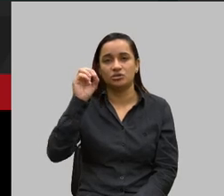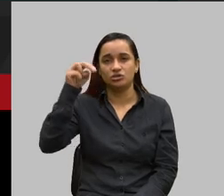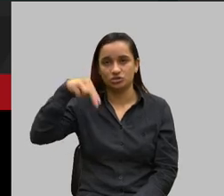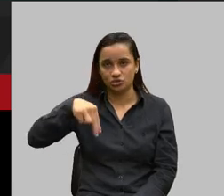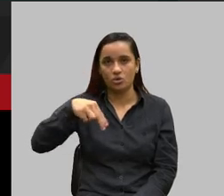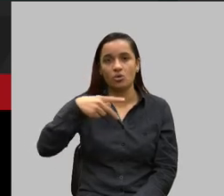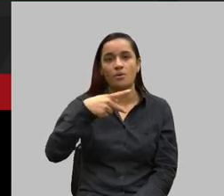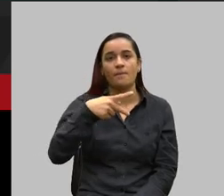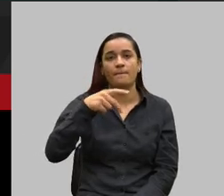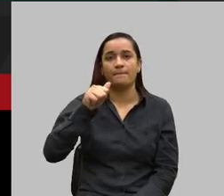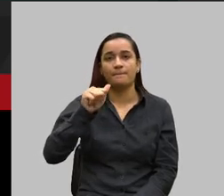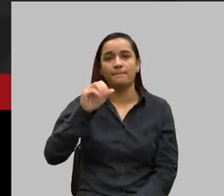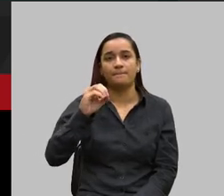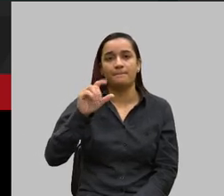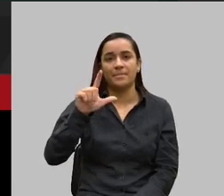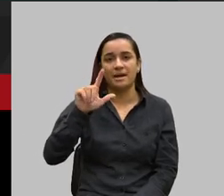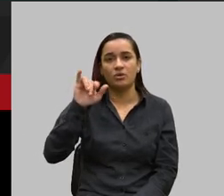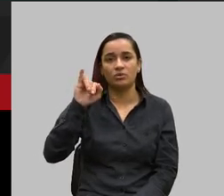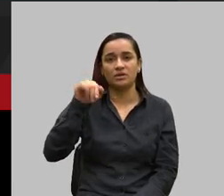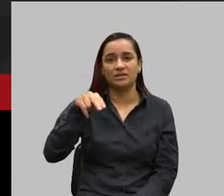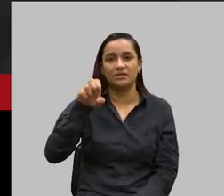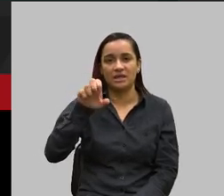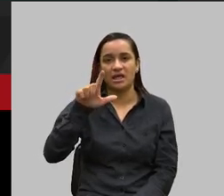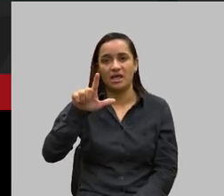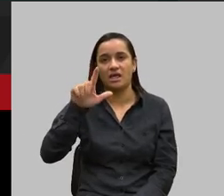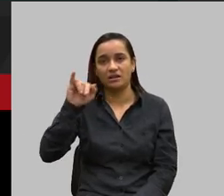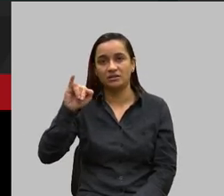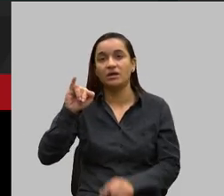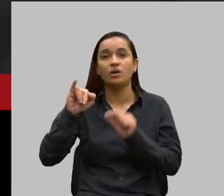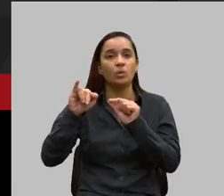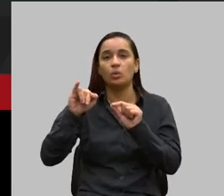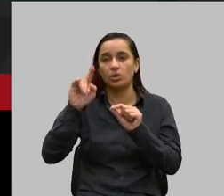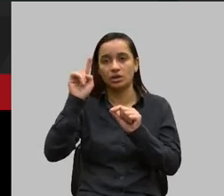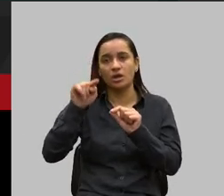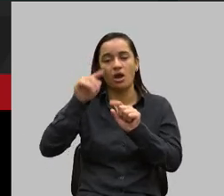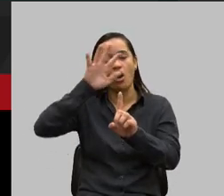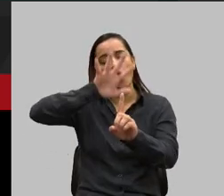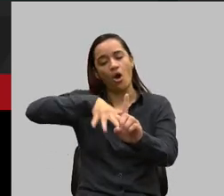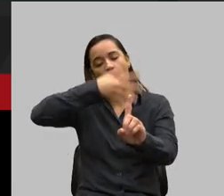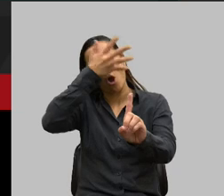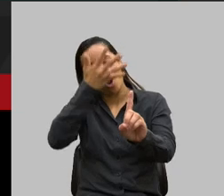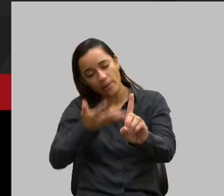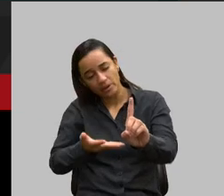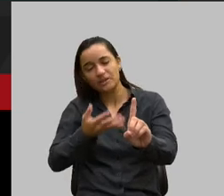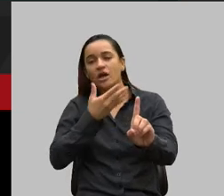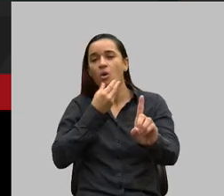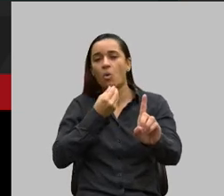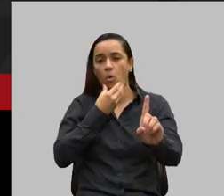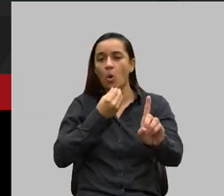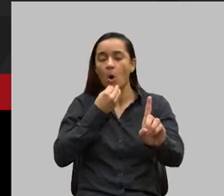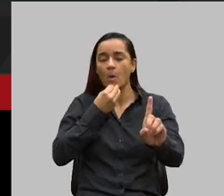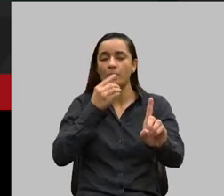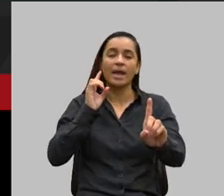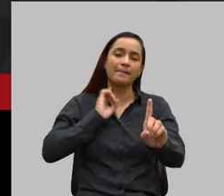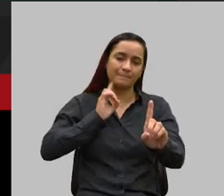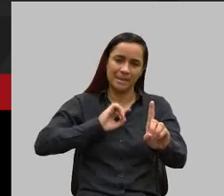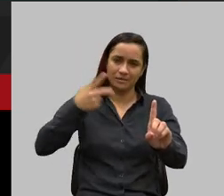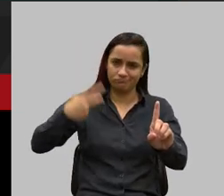em homenagem a este grande homem a este grande Mineiro em que a gente pode ter